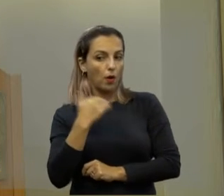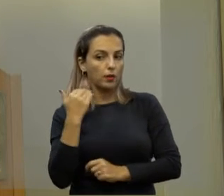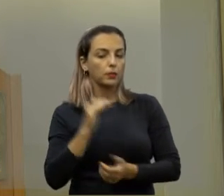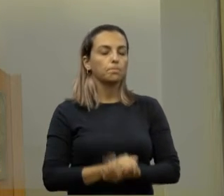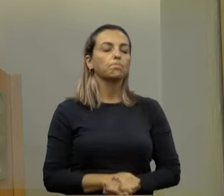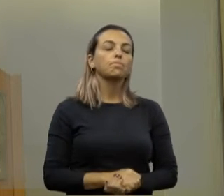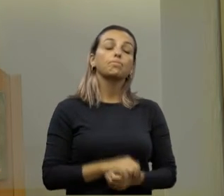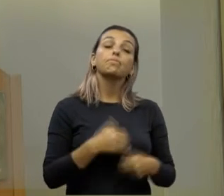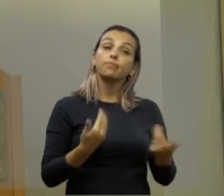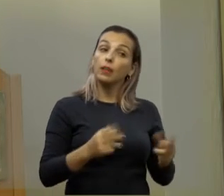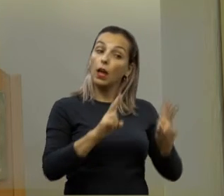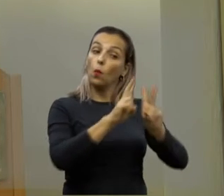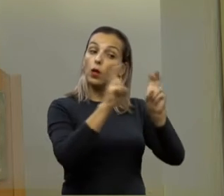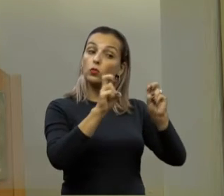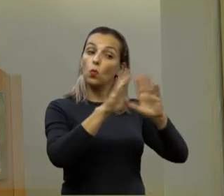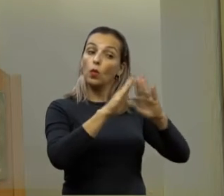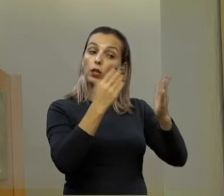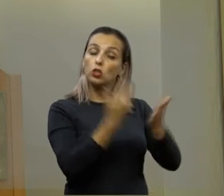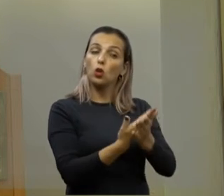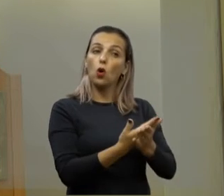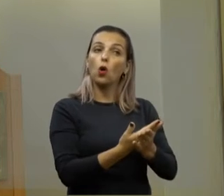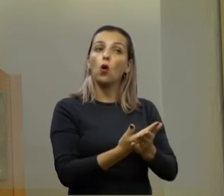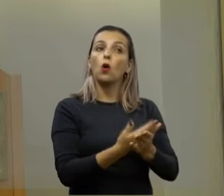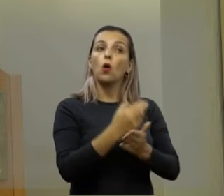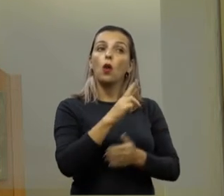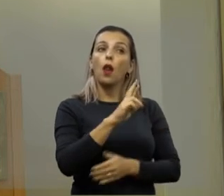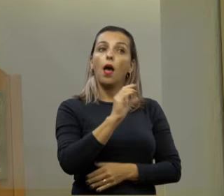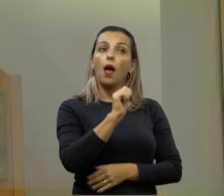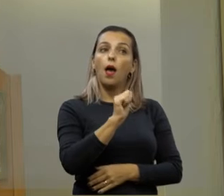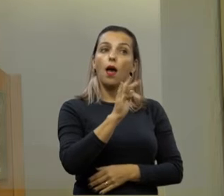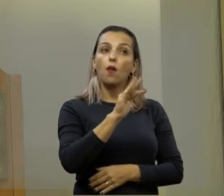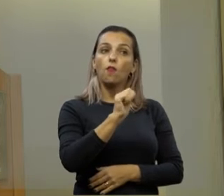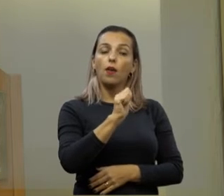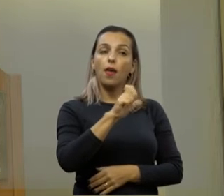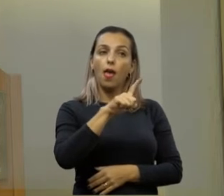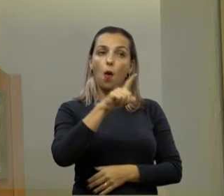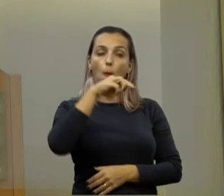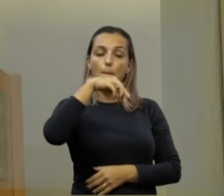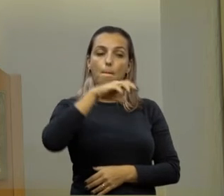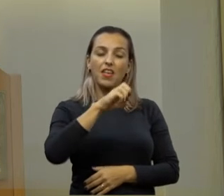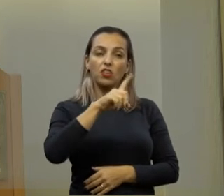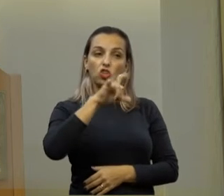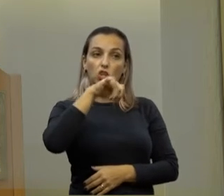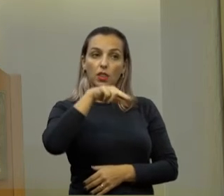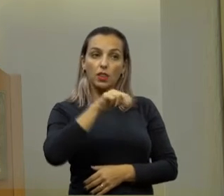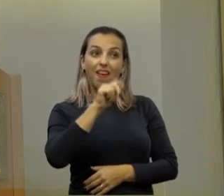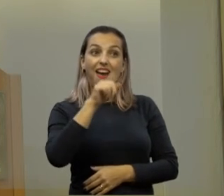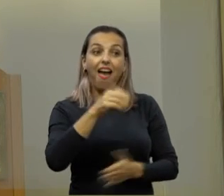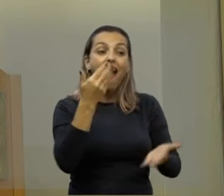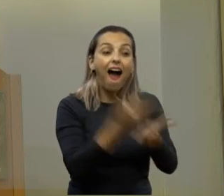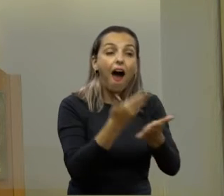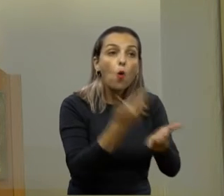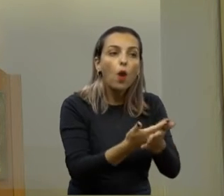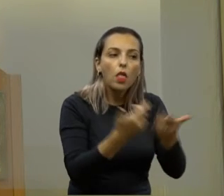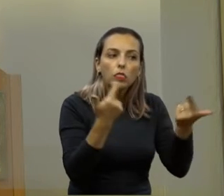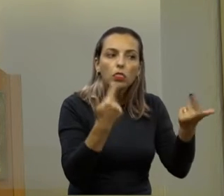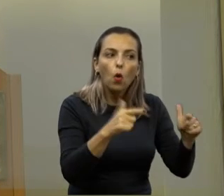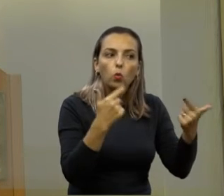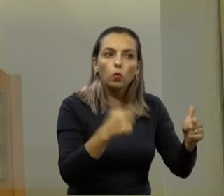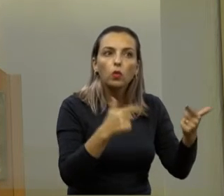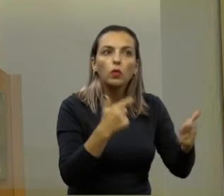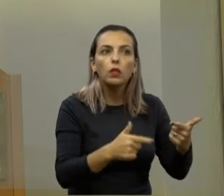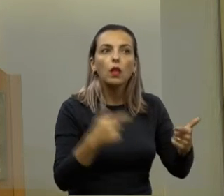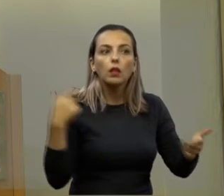Rafael Medina vamos cobrar aqui prefeitura Rafael Medina está sem aula desde o ano